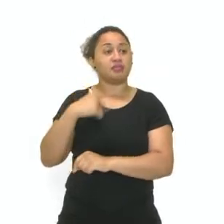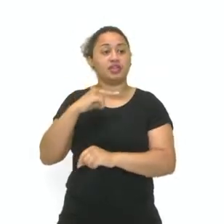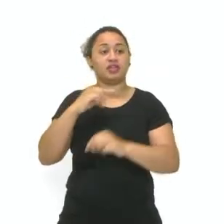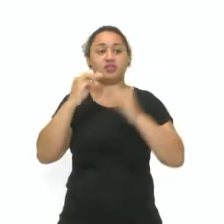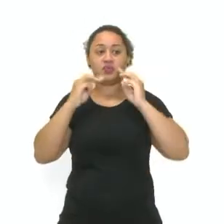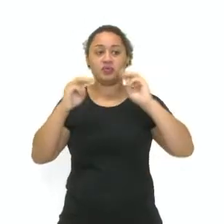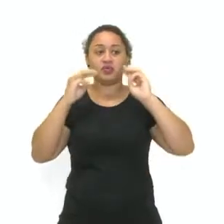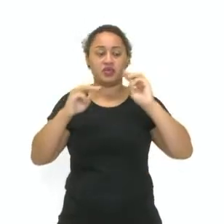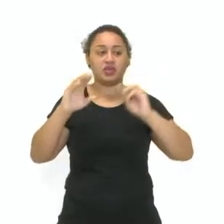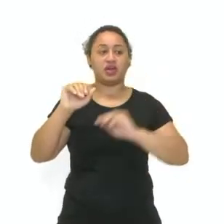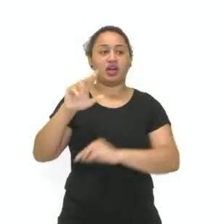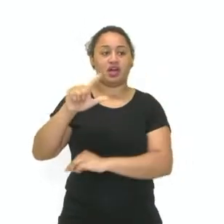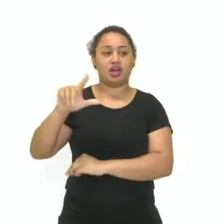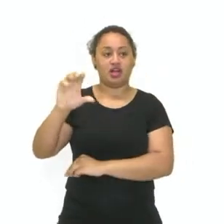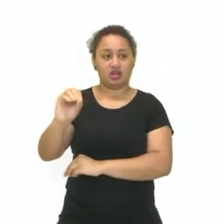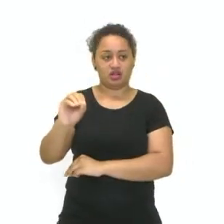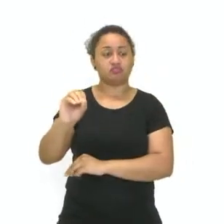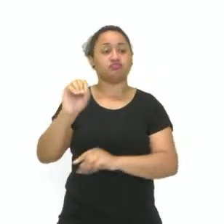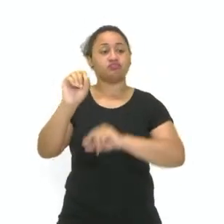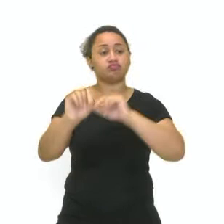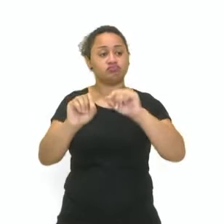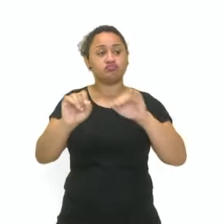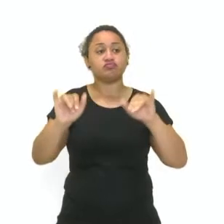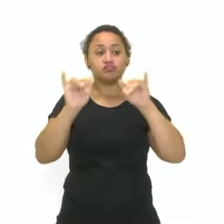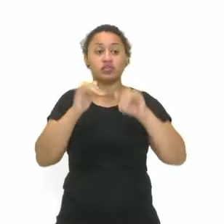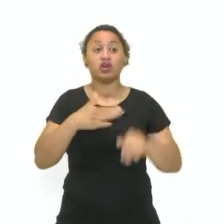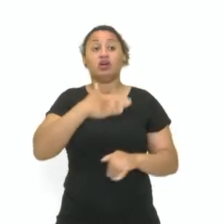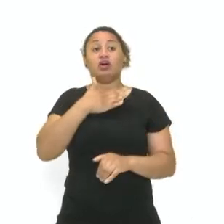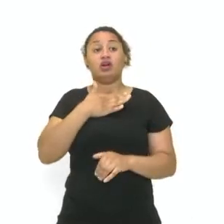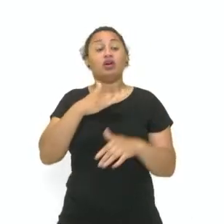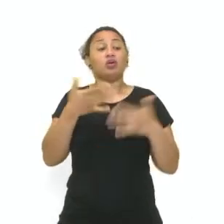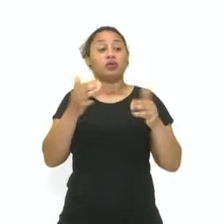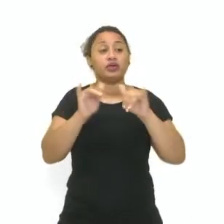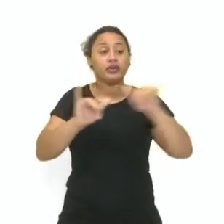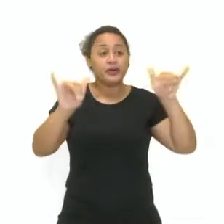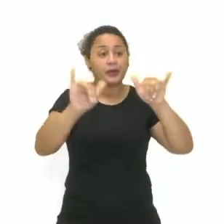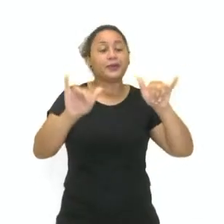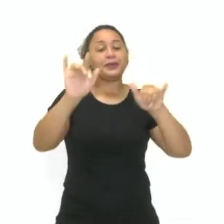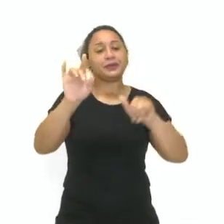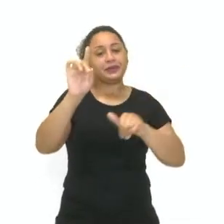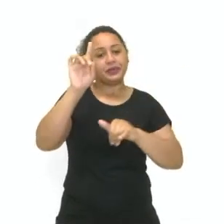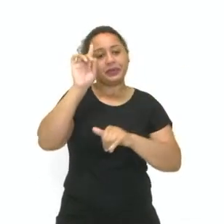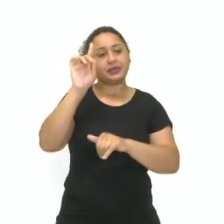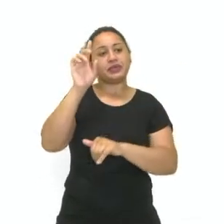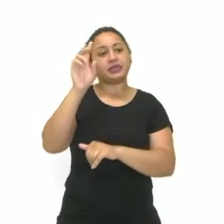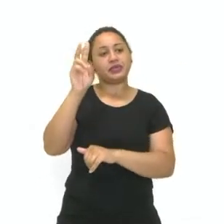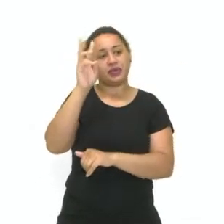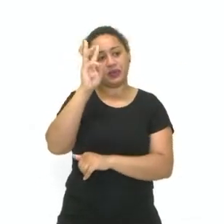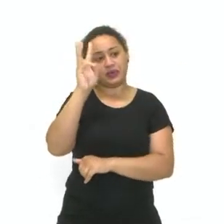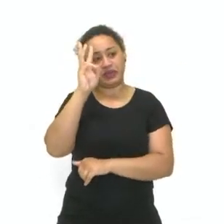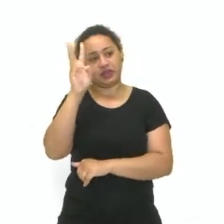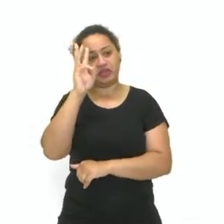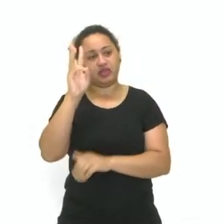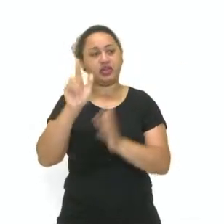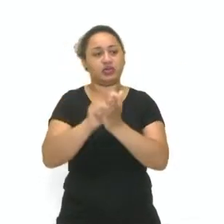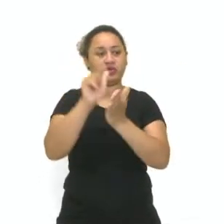e sensibilizou brasileiros ao ser publicada na edição de segunda-feira, dia 10, no jornal Folha de São